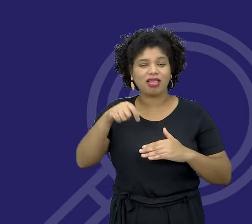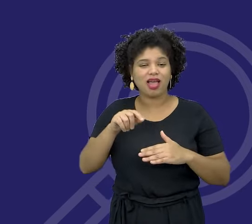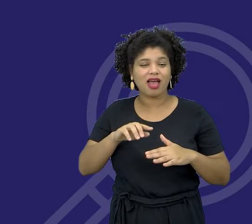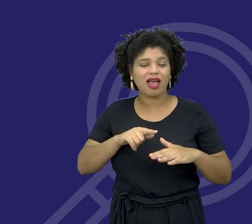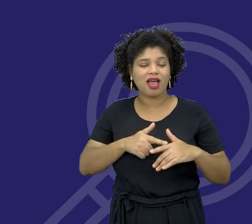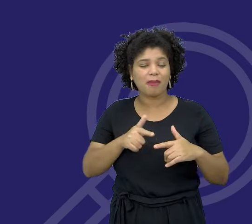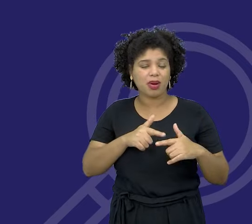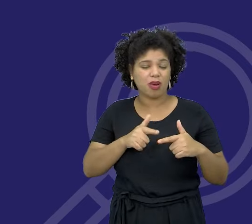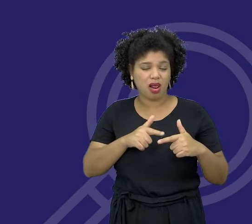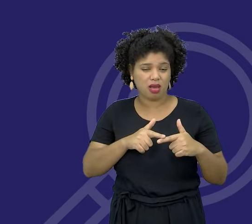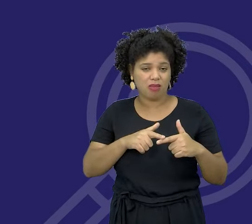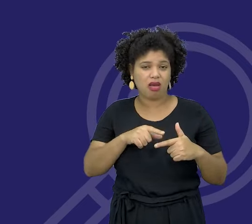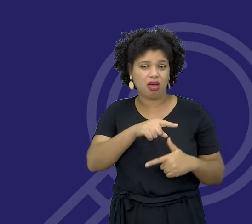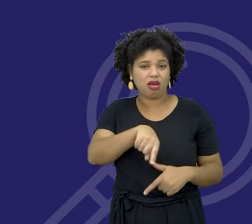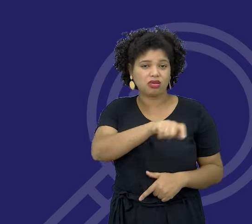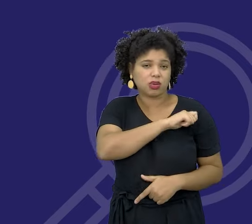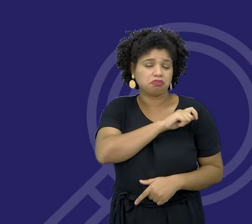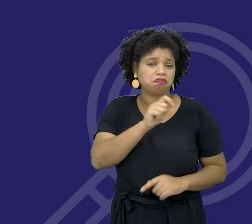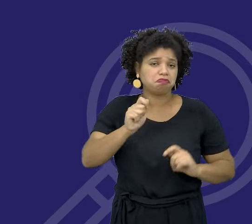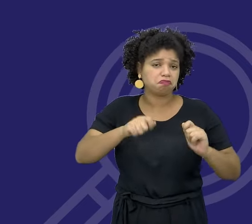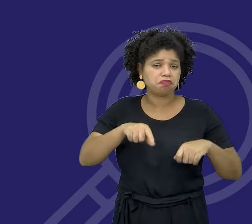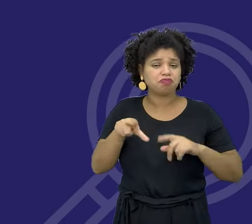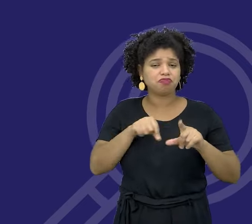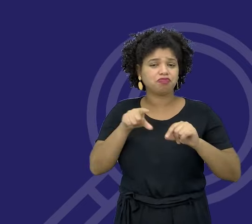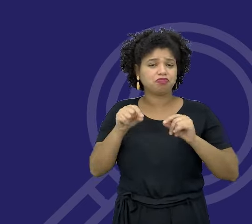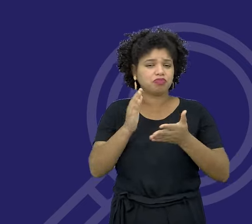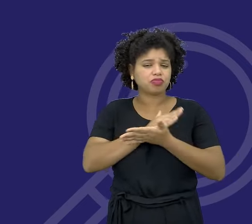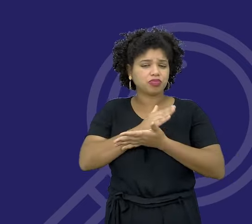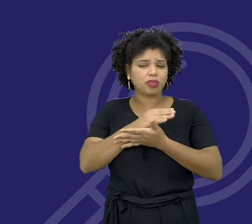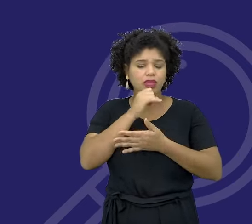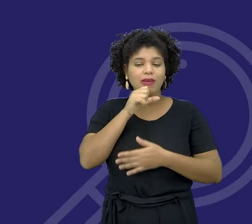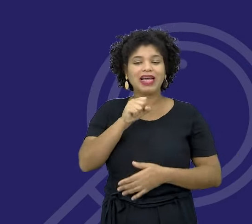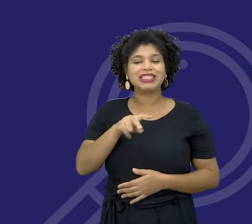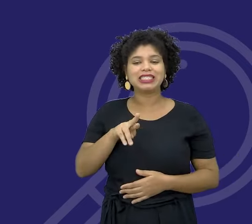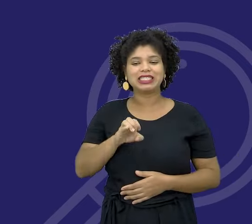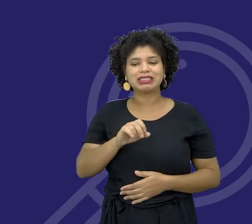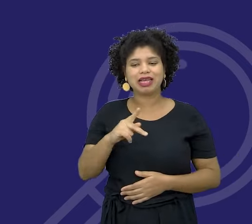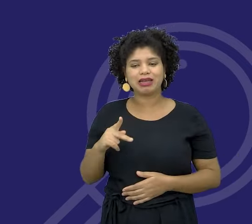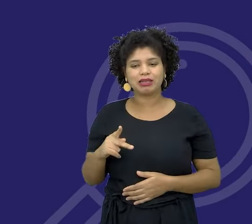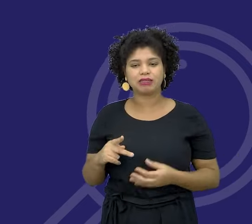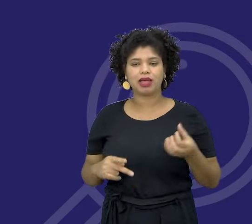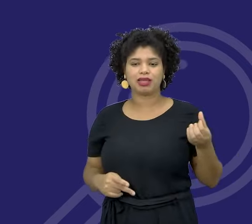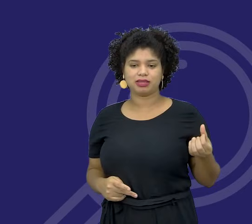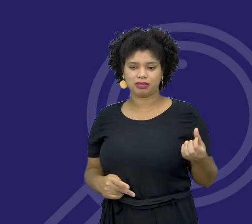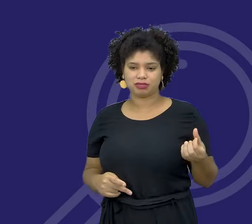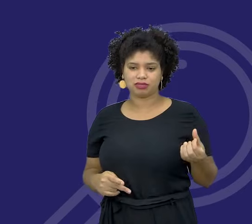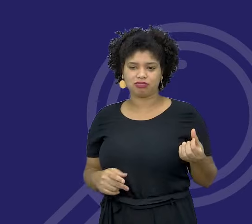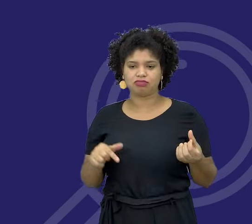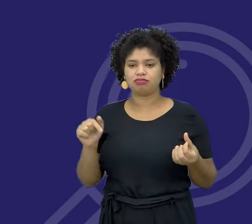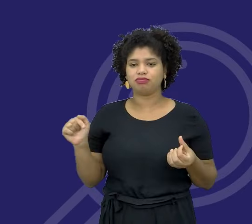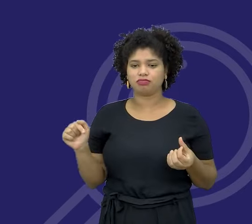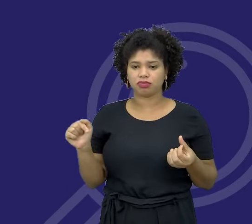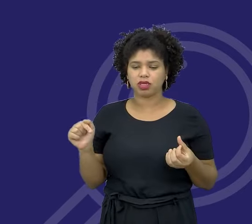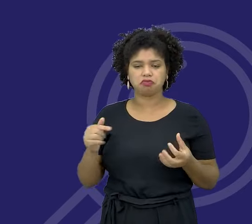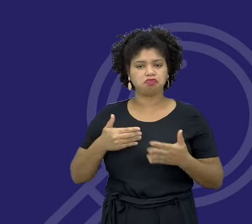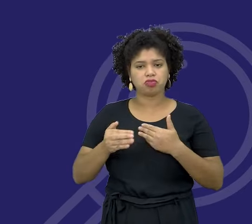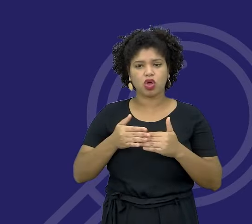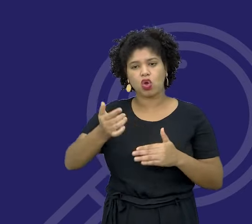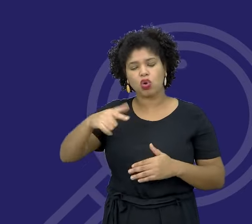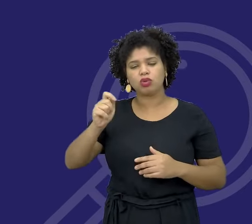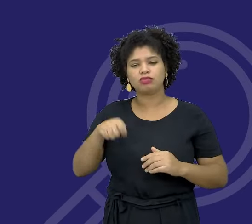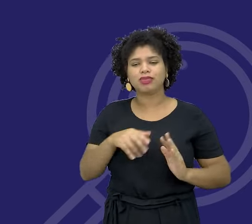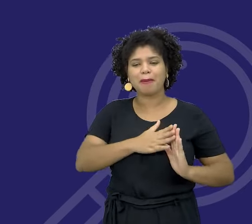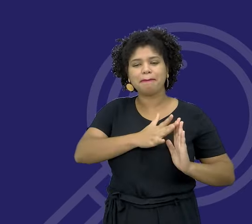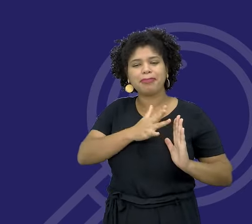os alunos. Então, eu posso pegar, selecionar o do Saresp, ou 6 ou 7, e trabalhar esse processo.